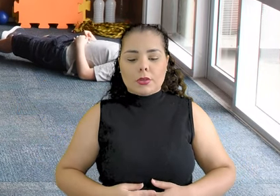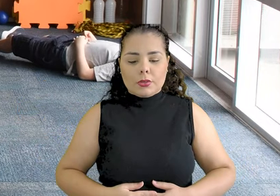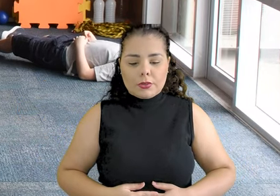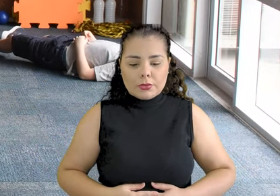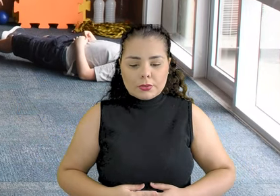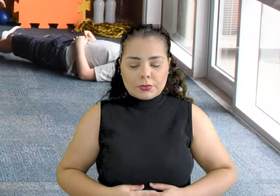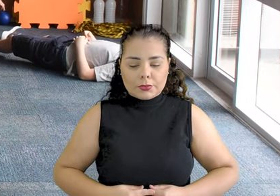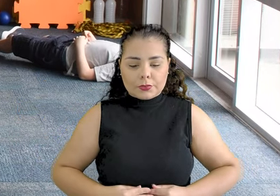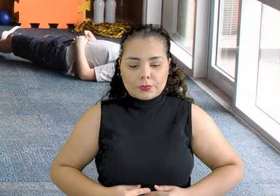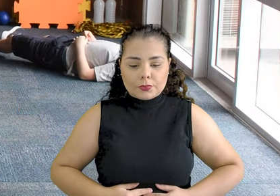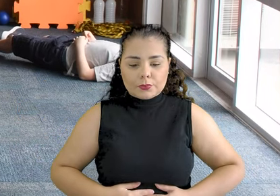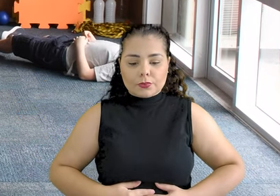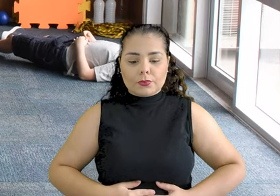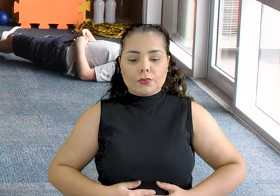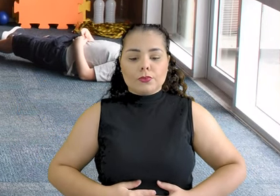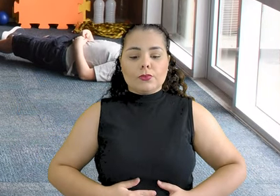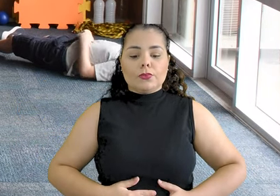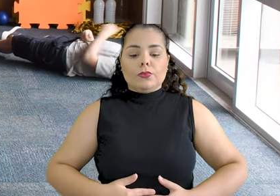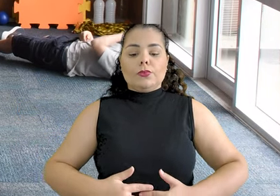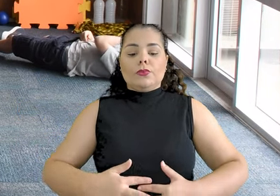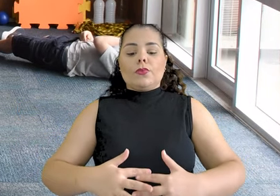sobe bem alto.